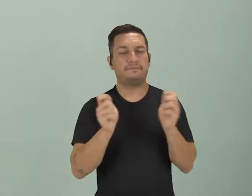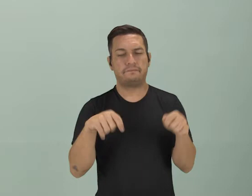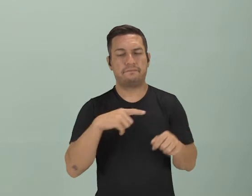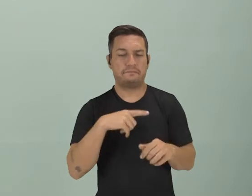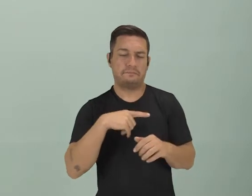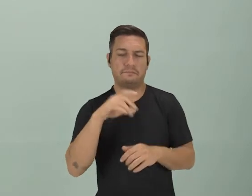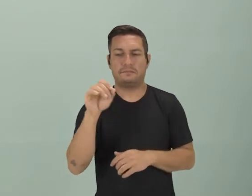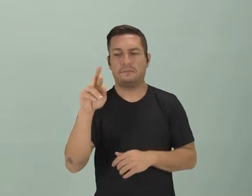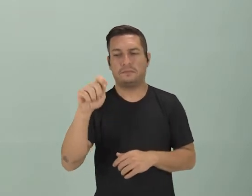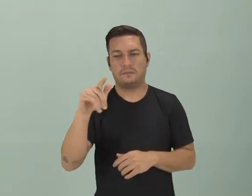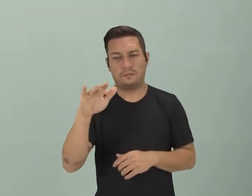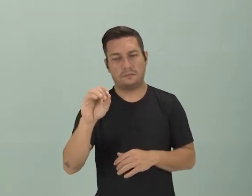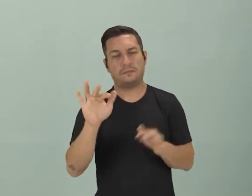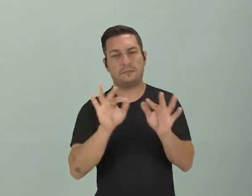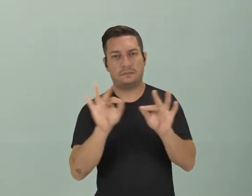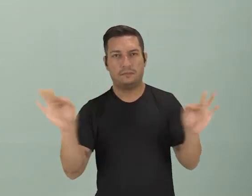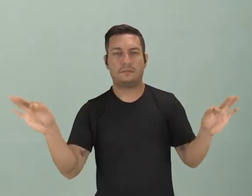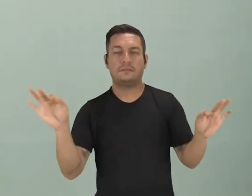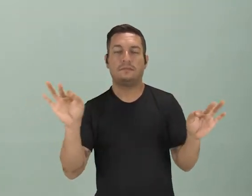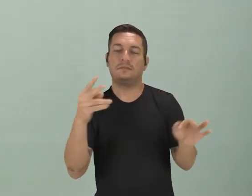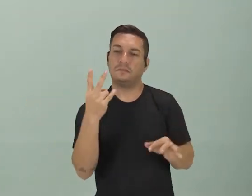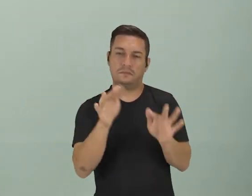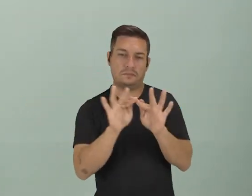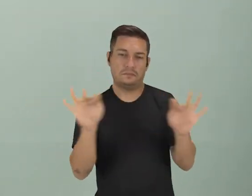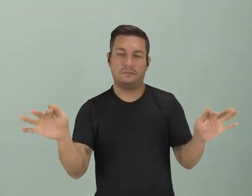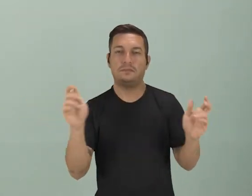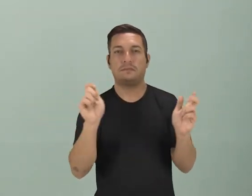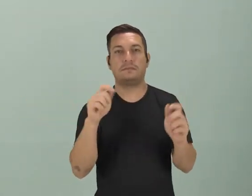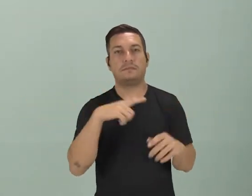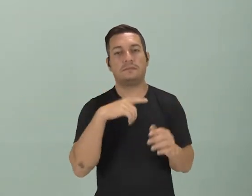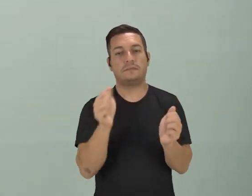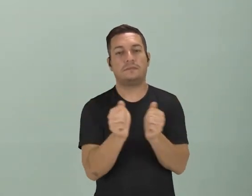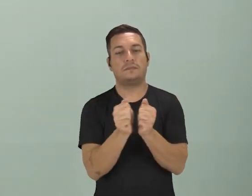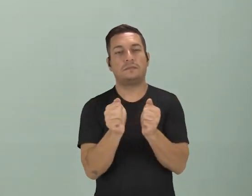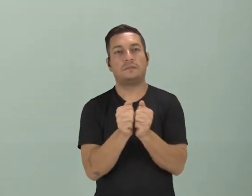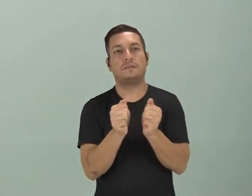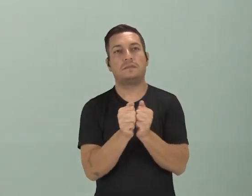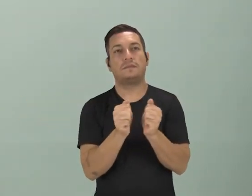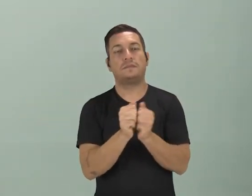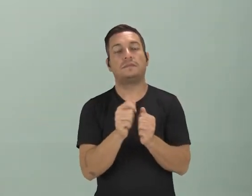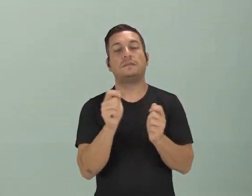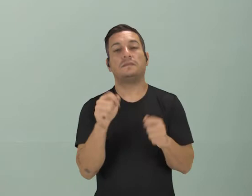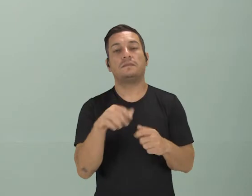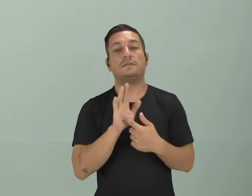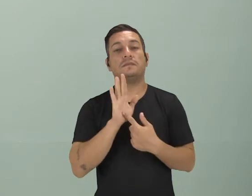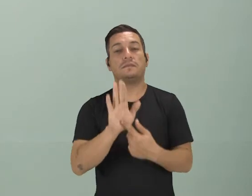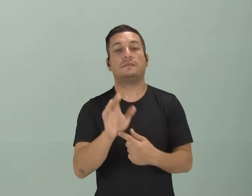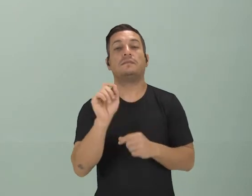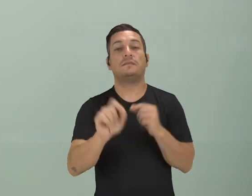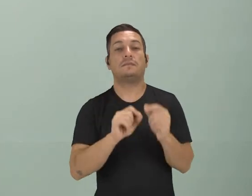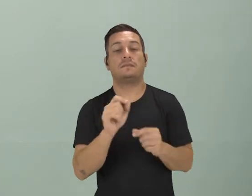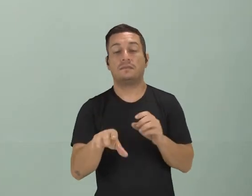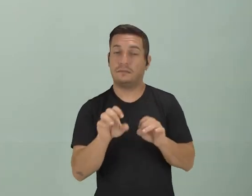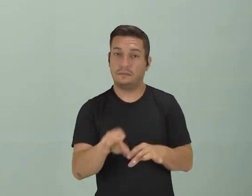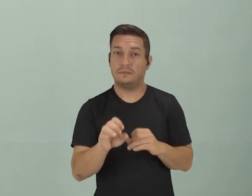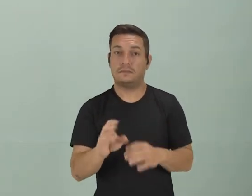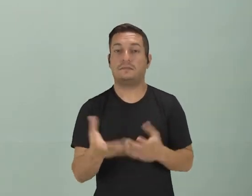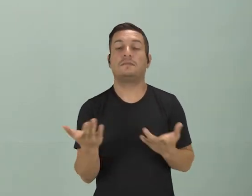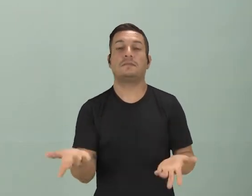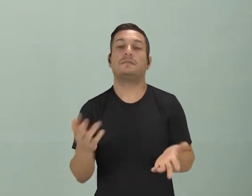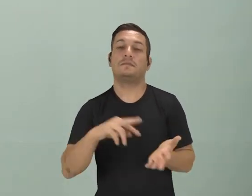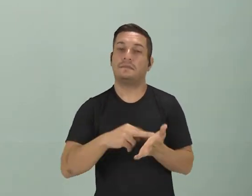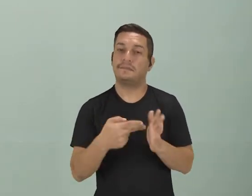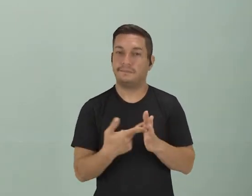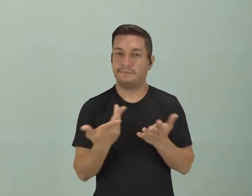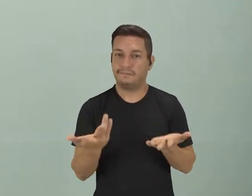uma oração inteira ou duas frases que estão aí juntas para demonstrar o seu ensino, o que ele quer transmitir